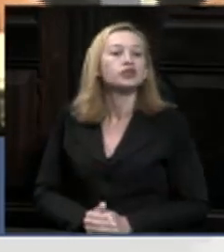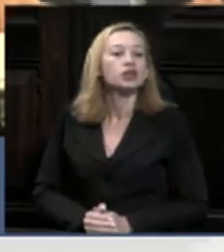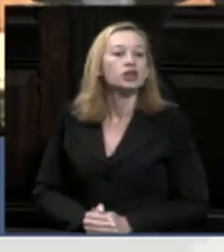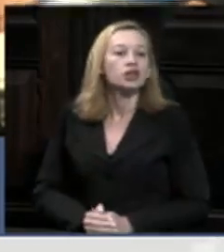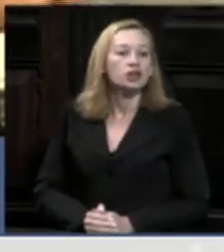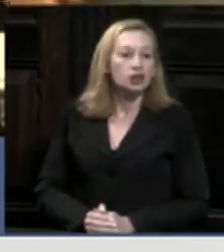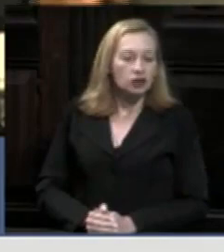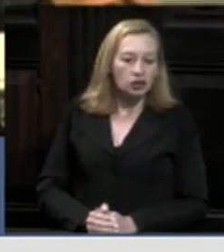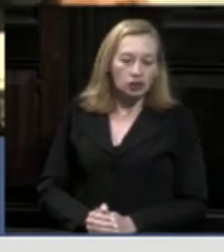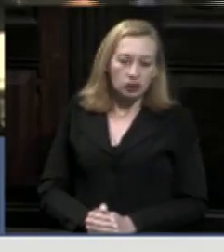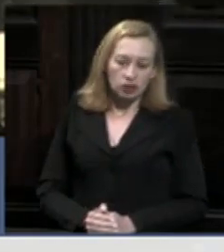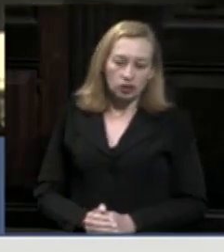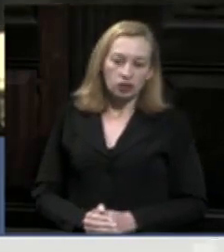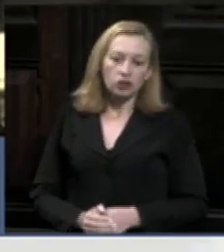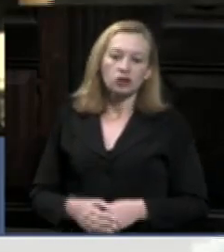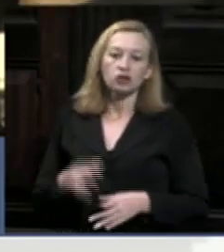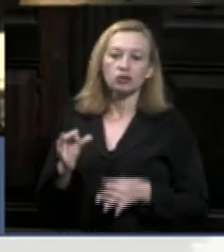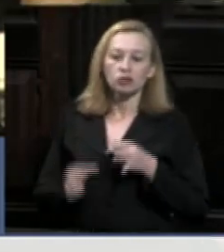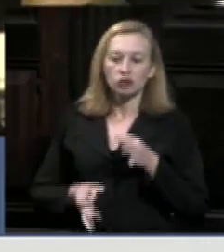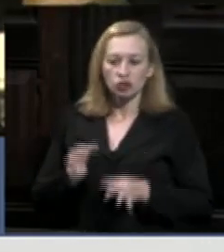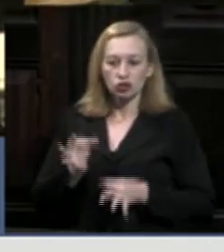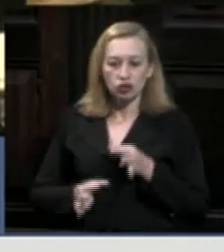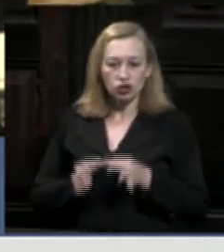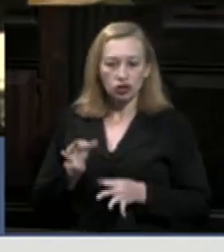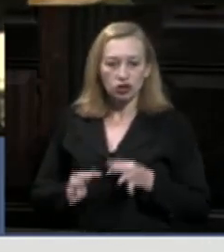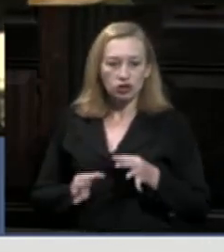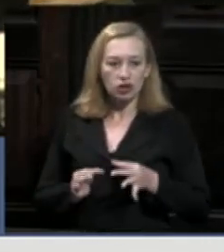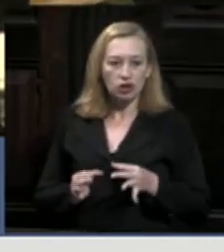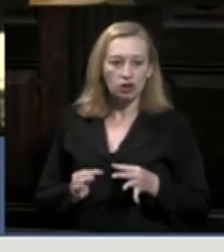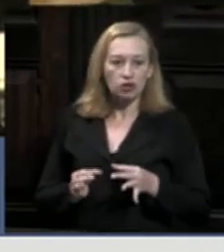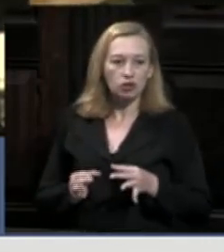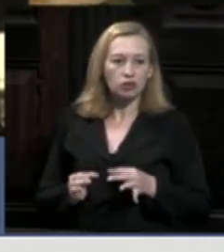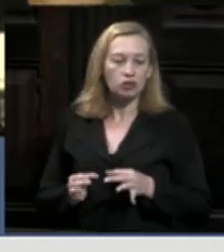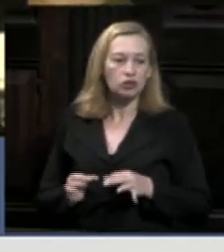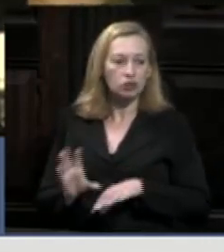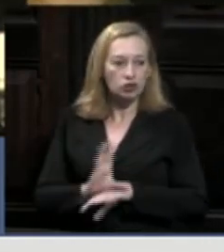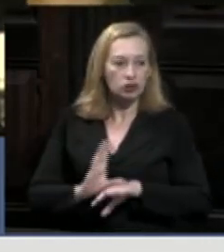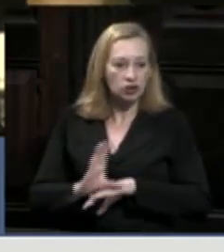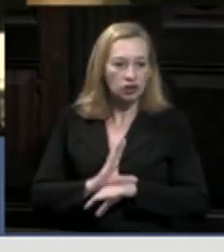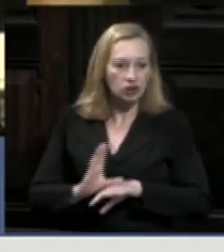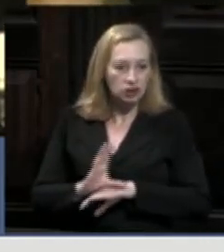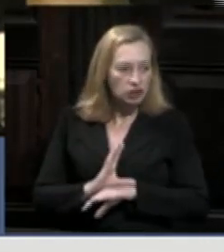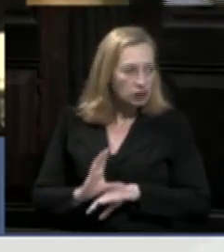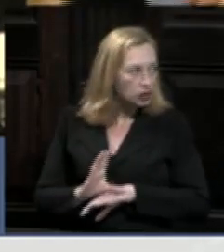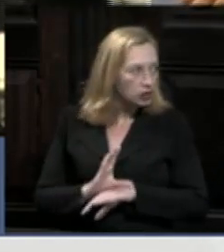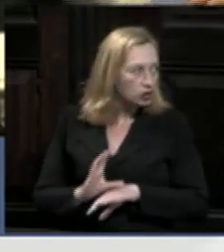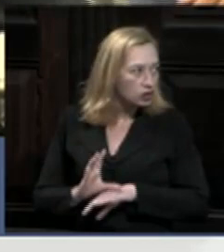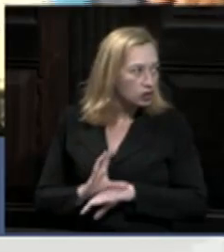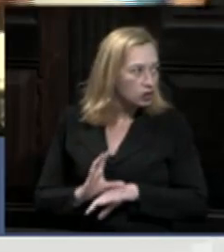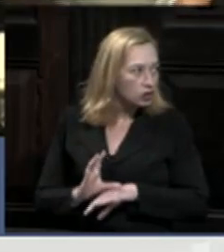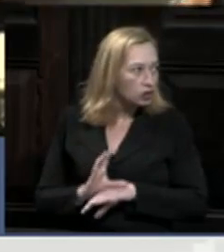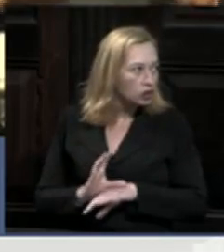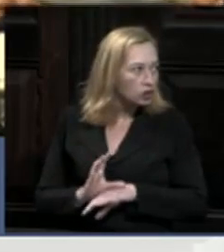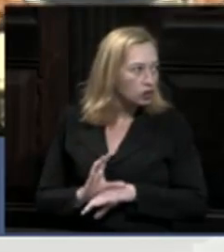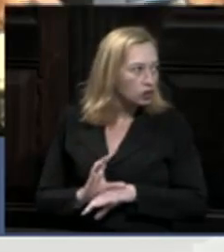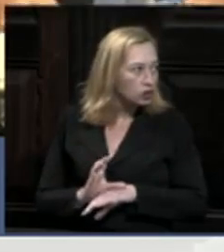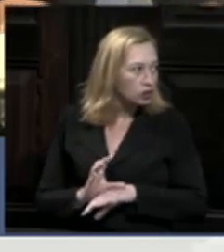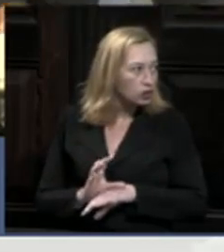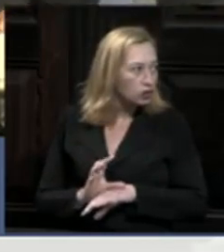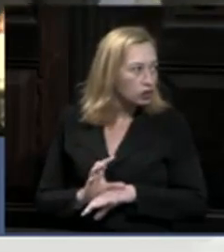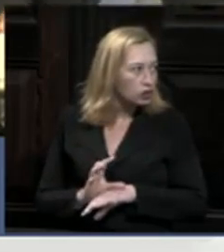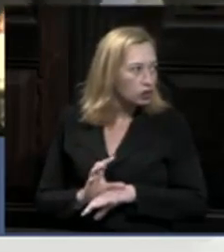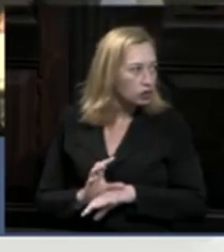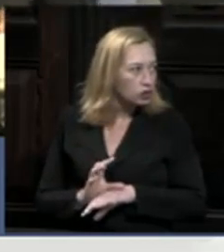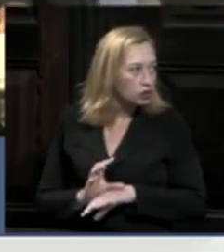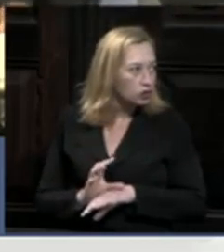pareceres das comissões condição justiça pela condicionalidade de educação favorável combate às discriminações preconceitos de raça cor etnia religião procedência